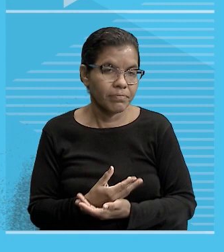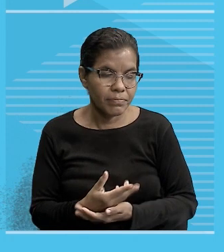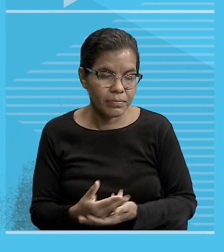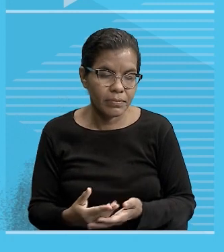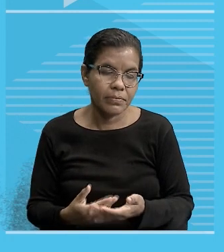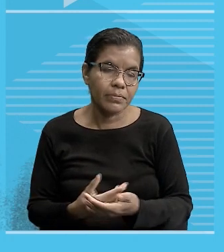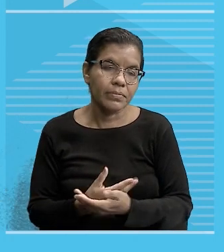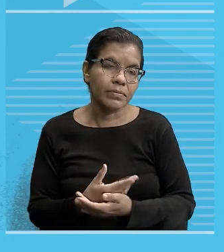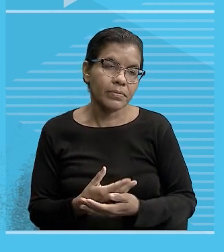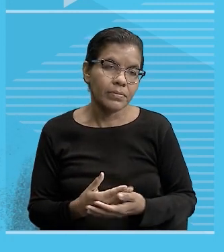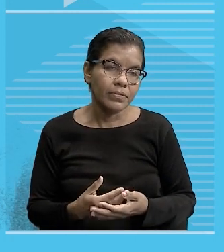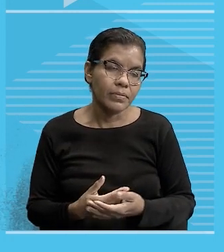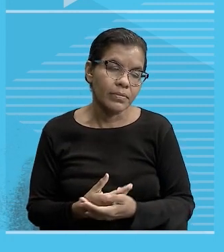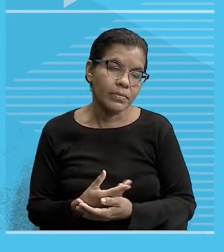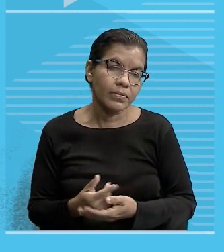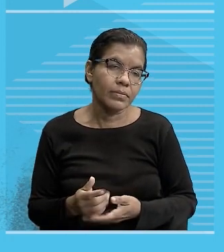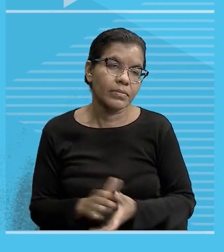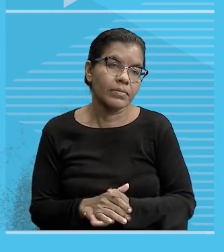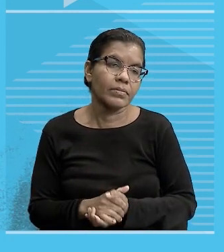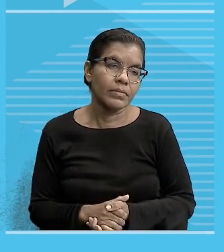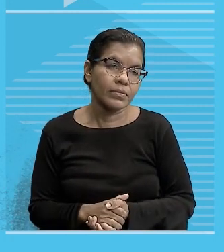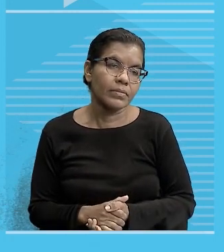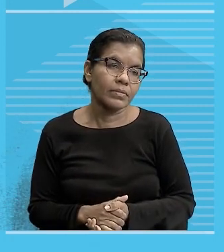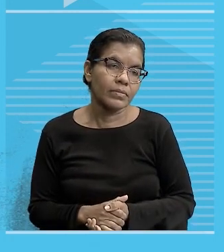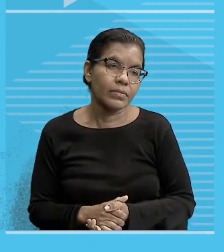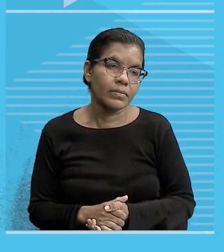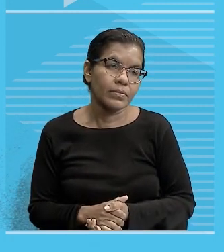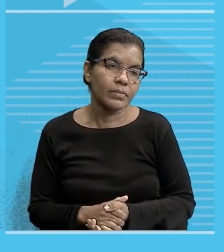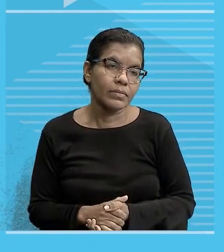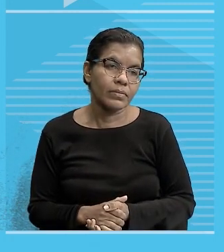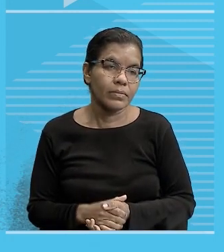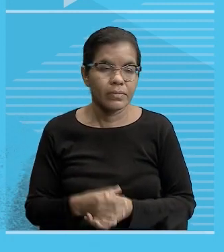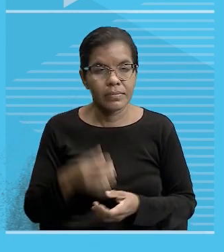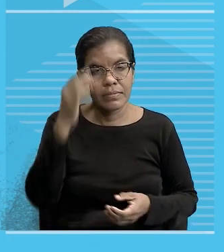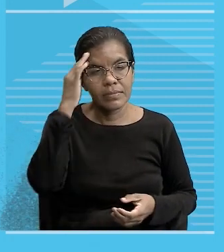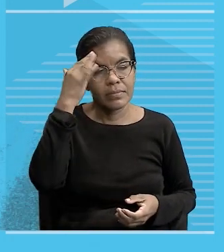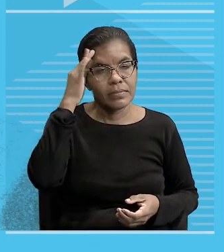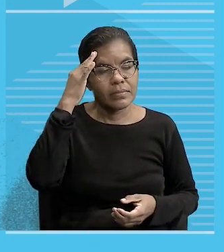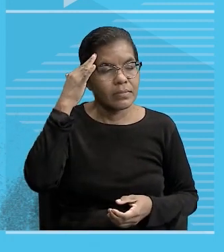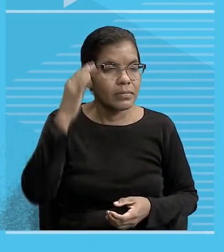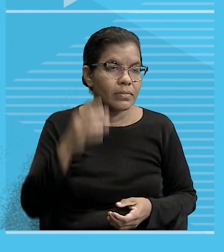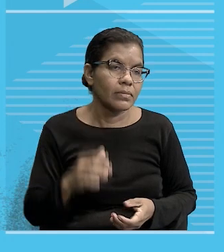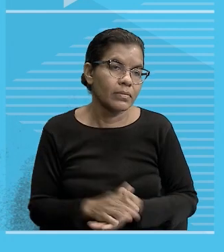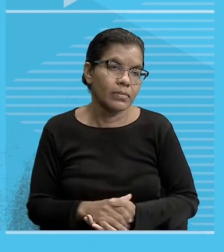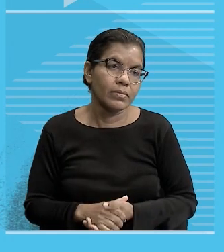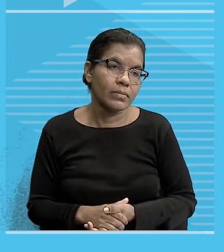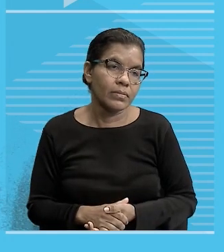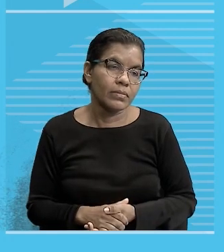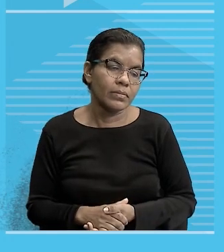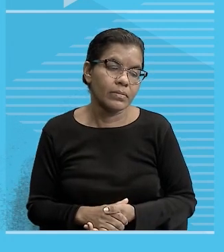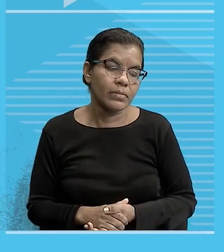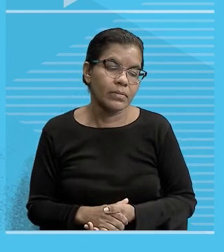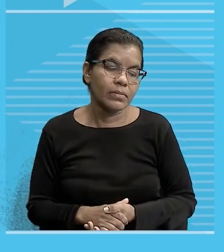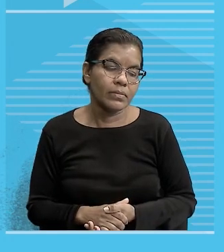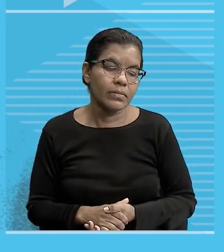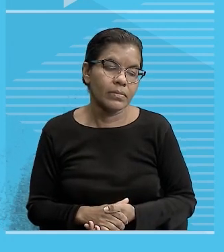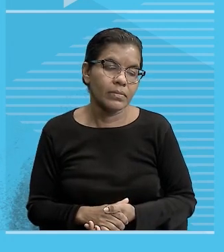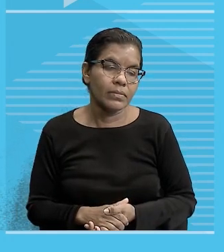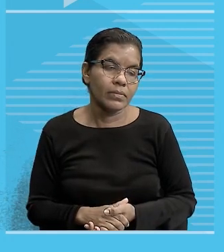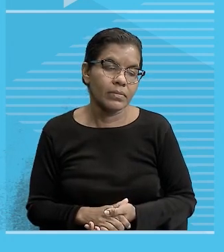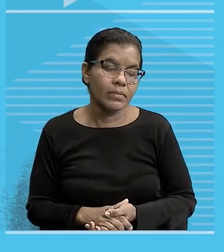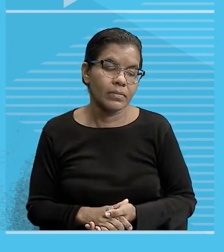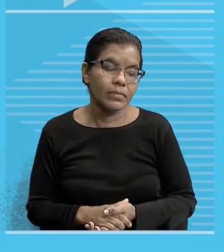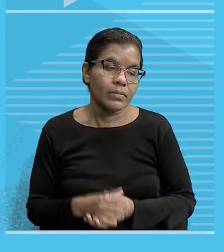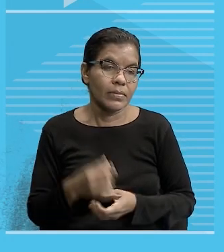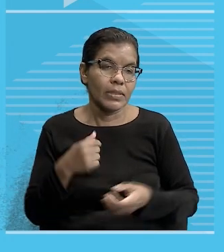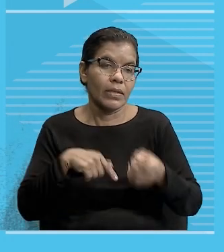atualmente muitas lavanderias Vocês nem imaginam o quanto de lavanderia que Teresina tem e ele foi